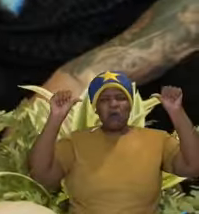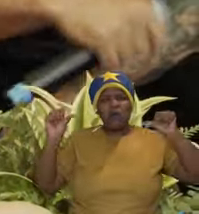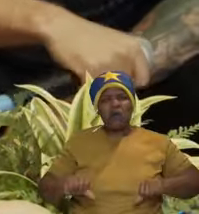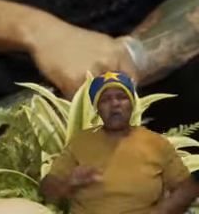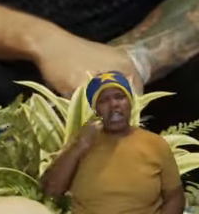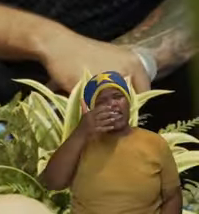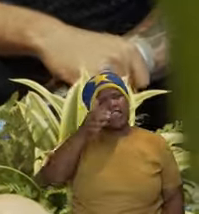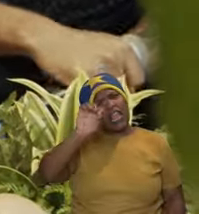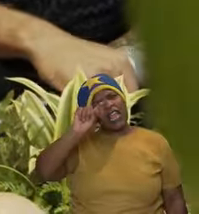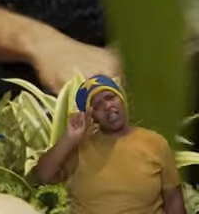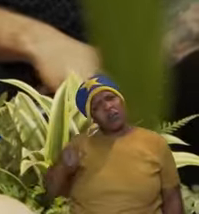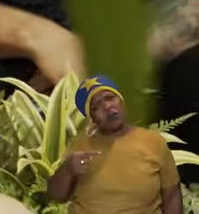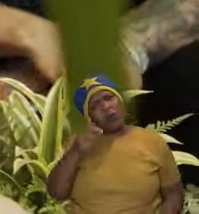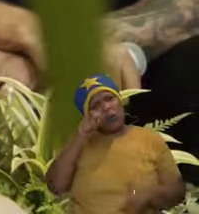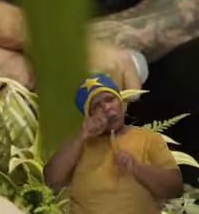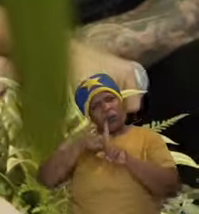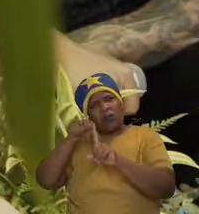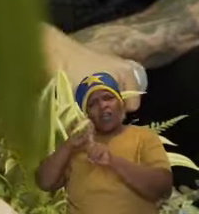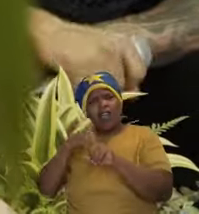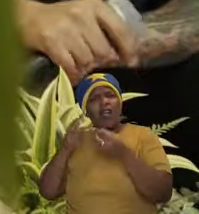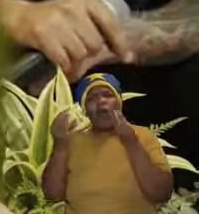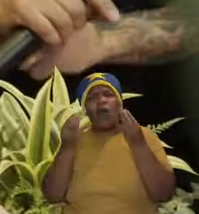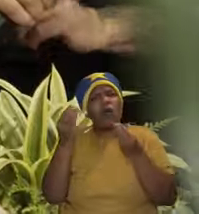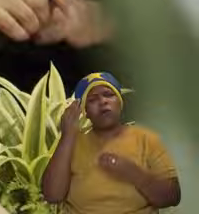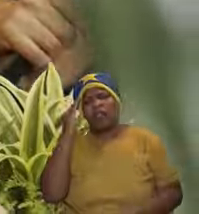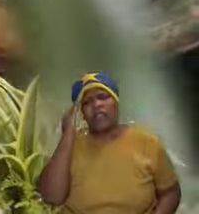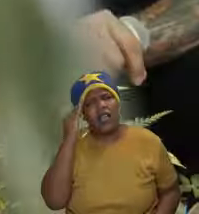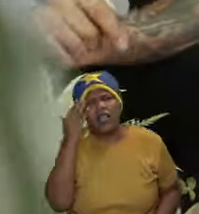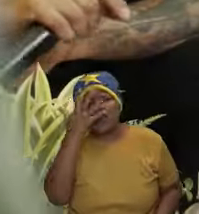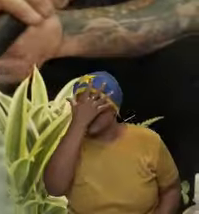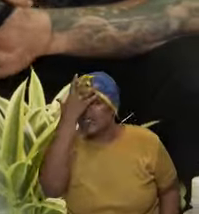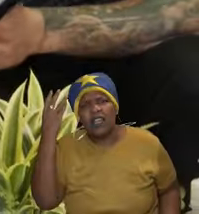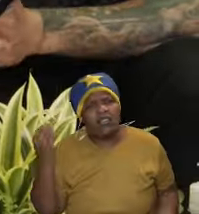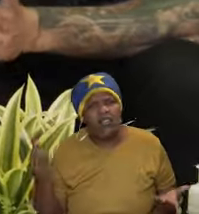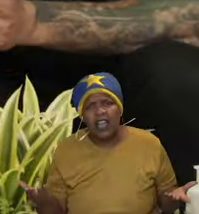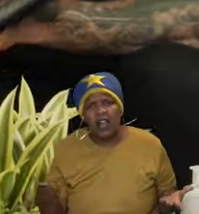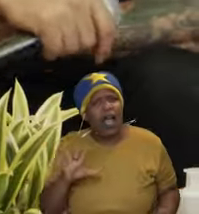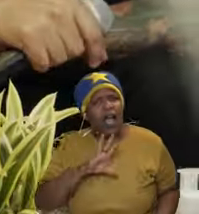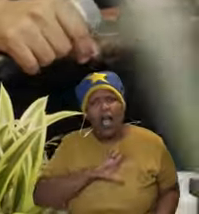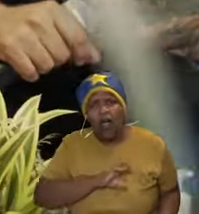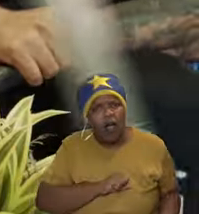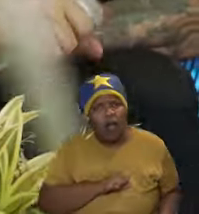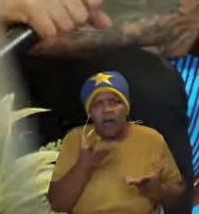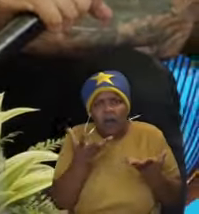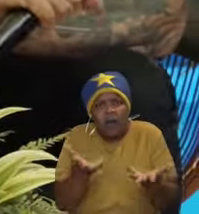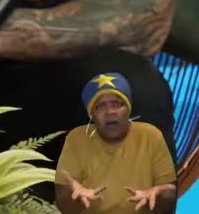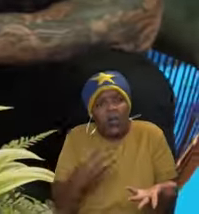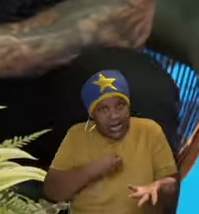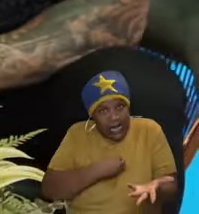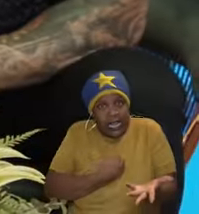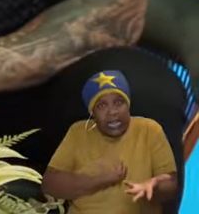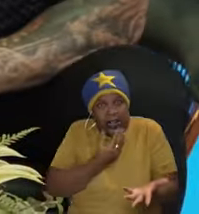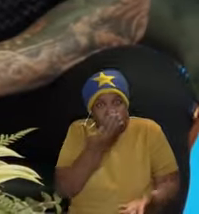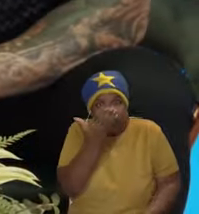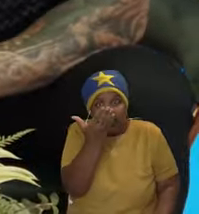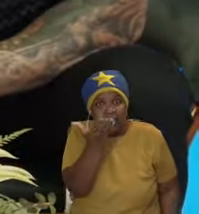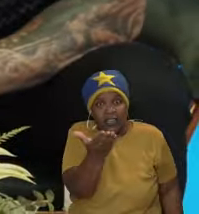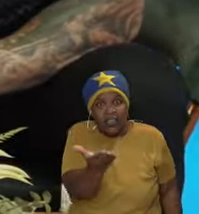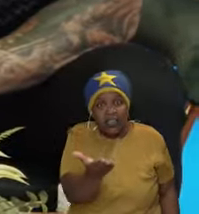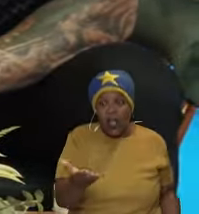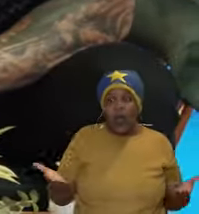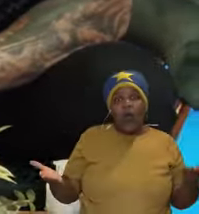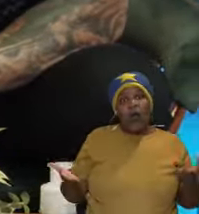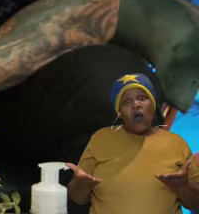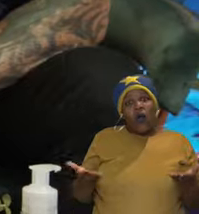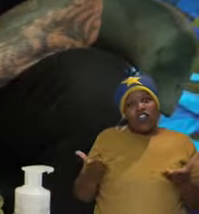por mês. Difícil mesmo entender como é que pôde esquecer de quem te amou de forma que deu a vida por você. E hoje